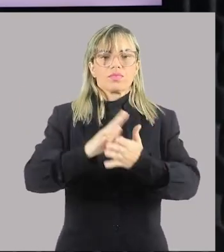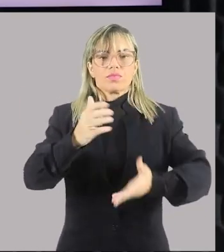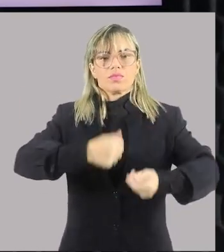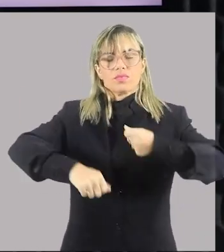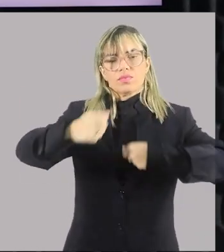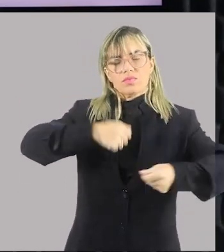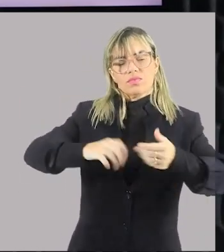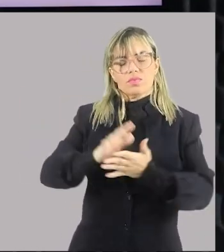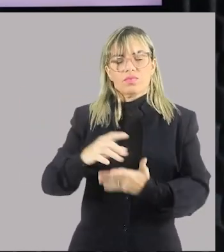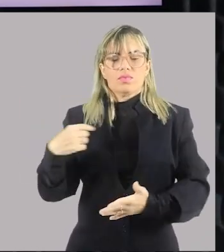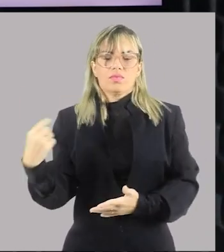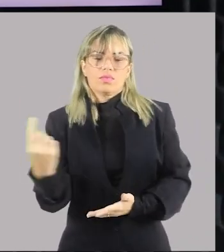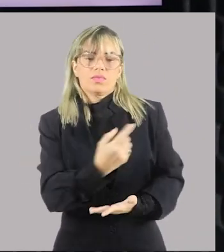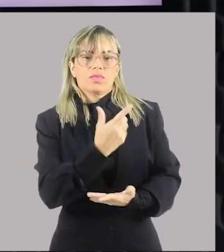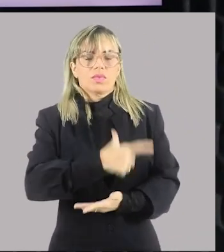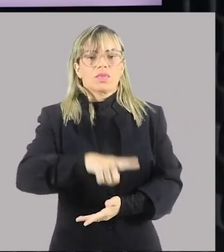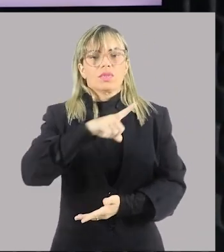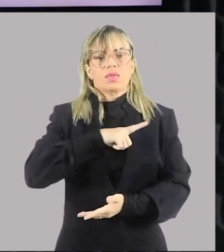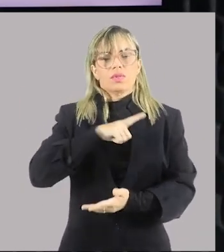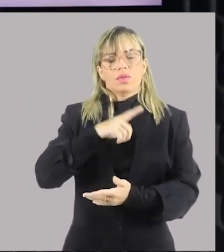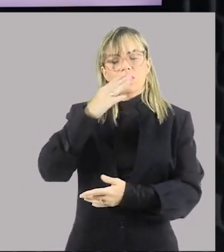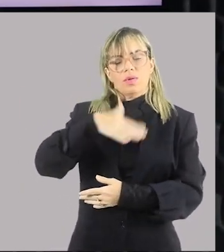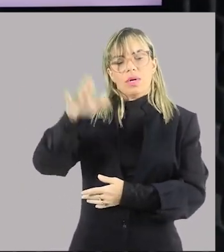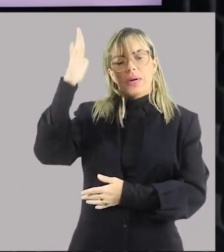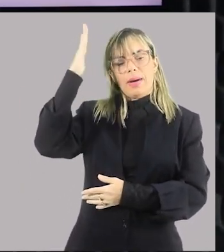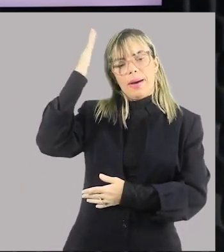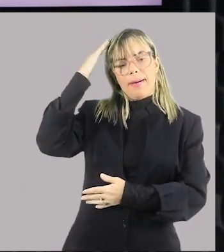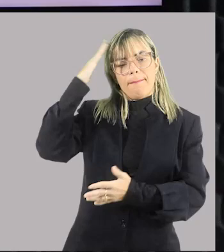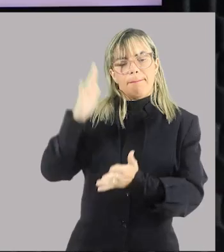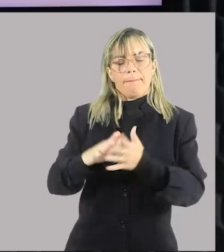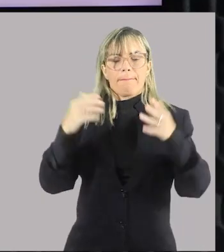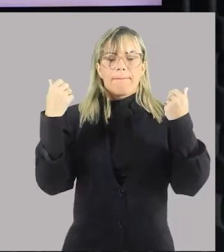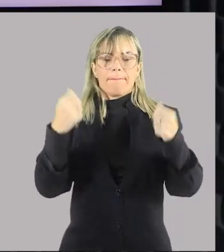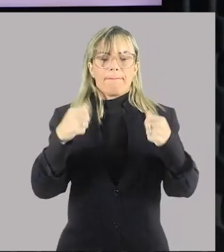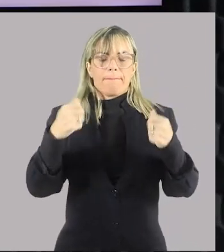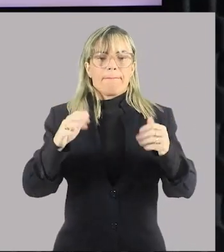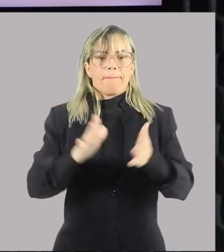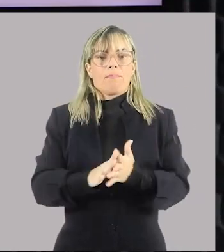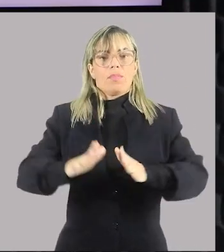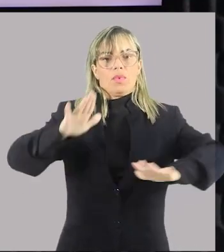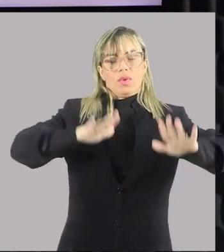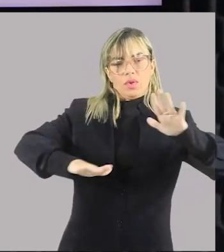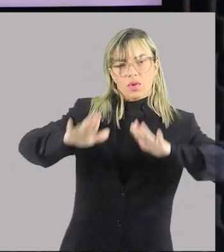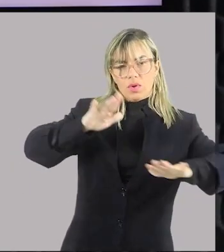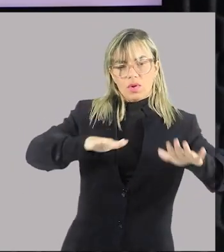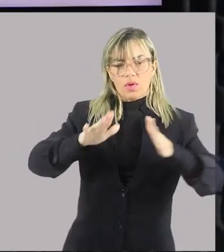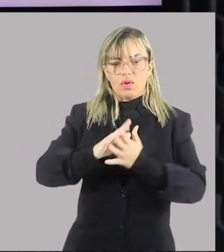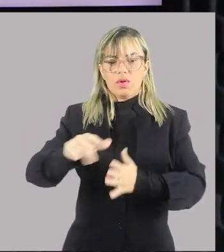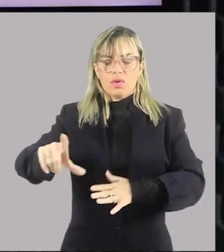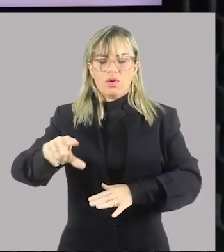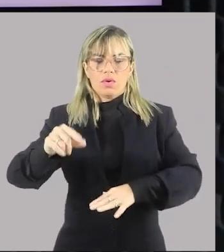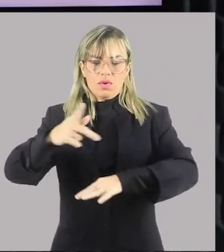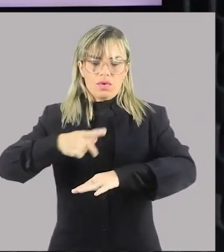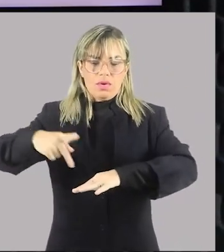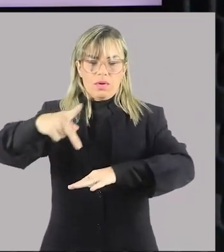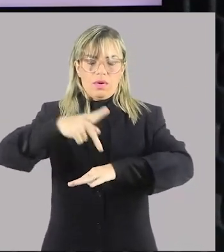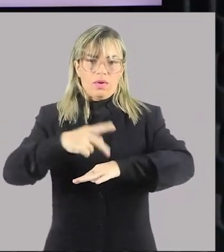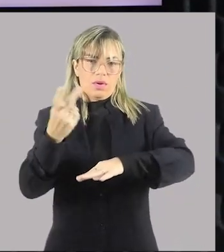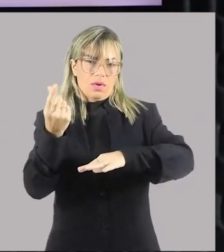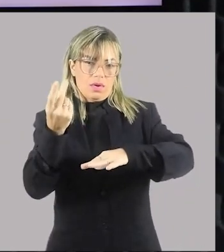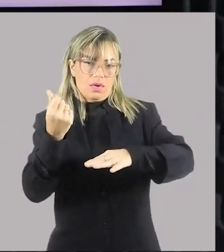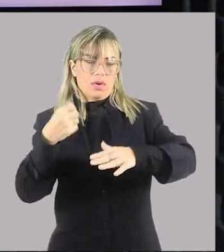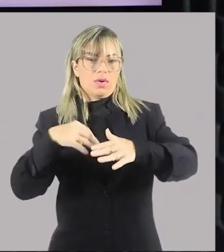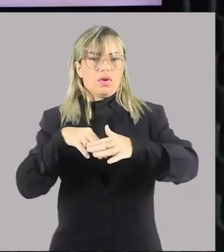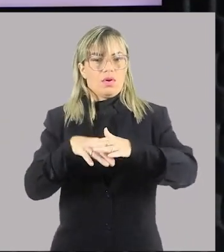econômico, nós temos que entender que há uma necessidade, dependendo da escolha daquele país, de investir em um